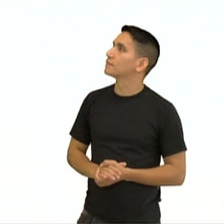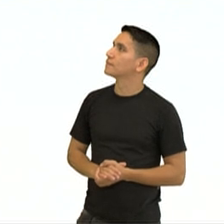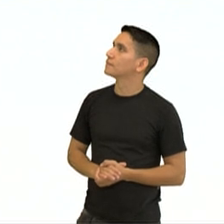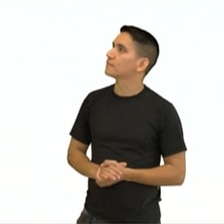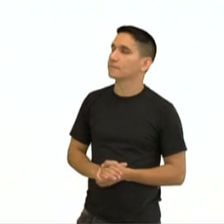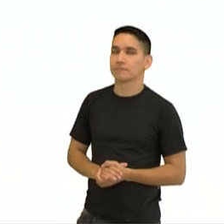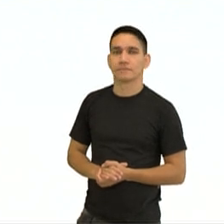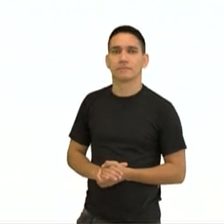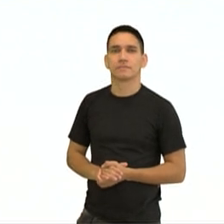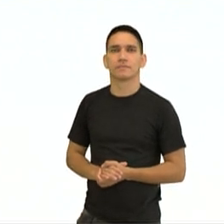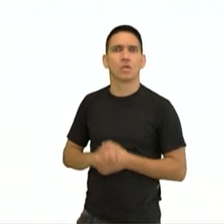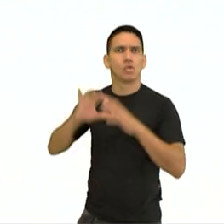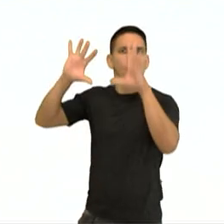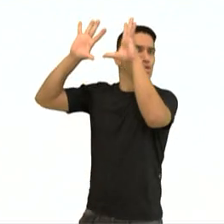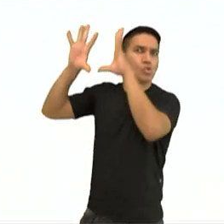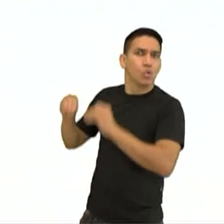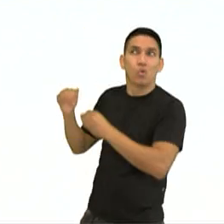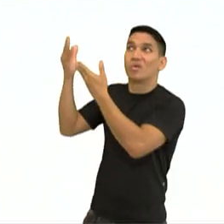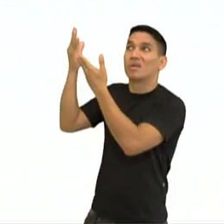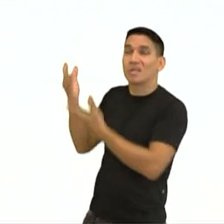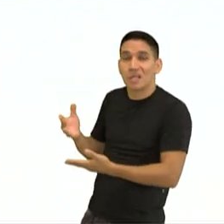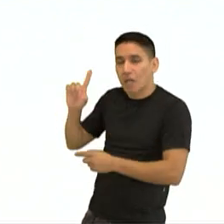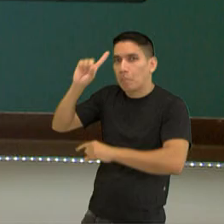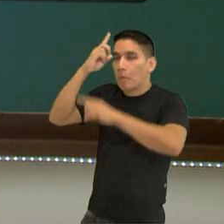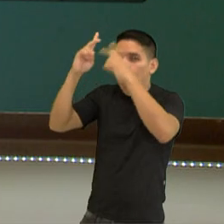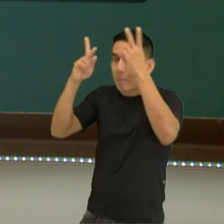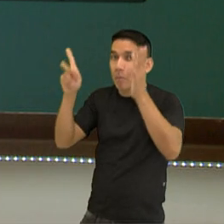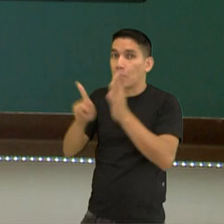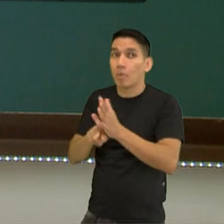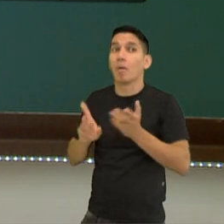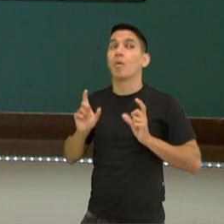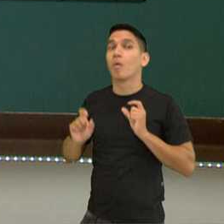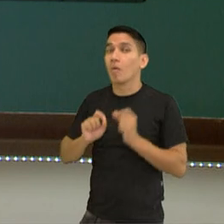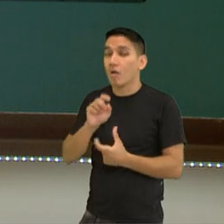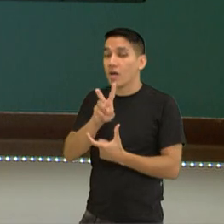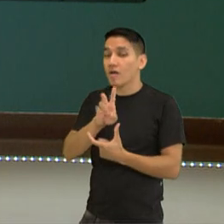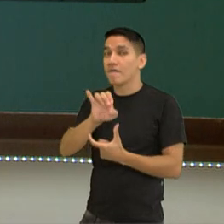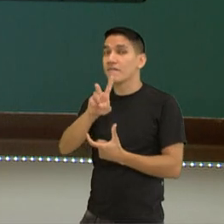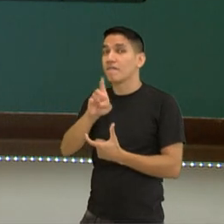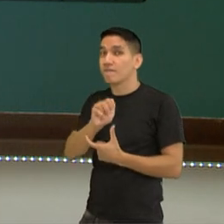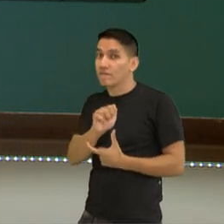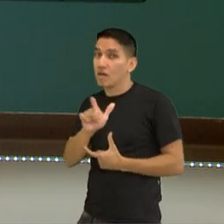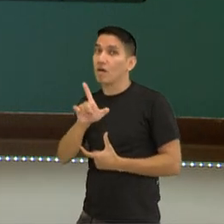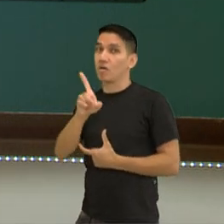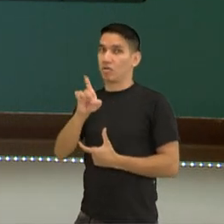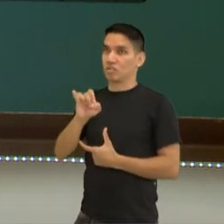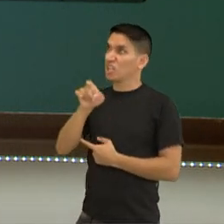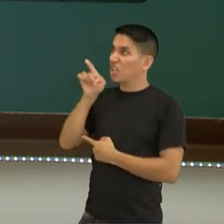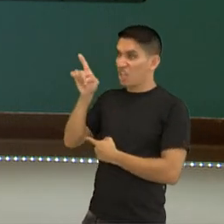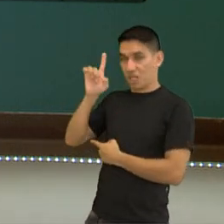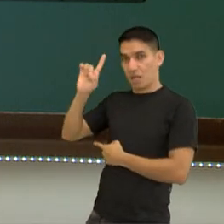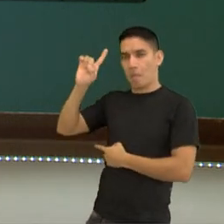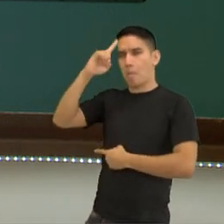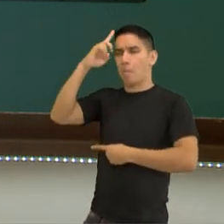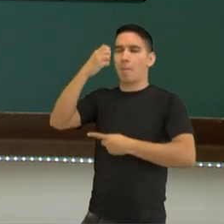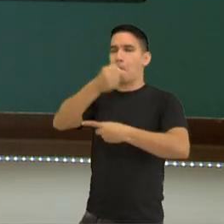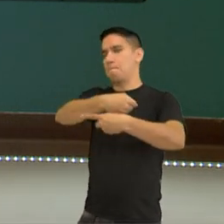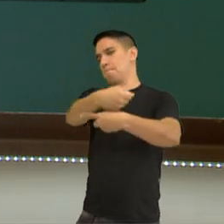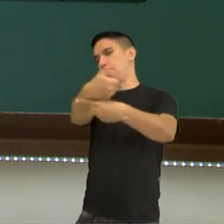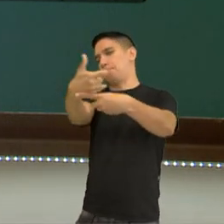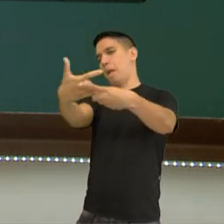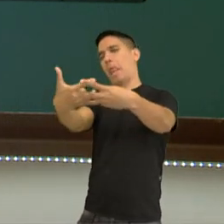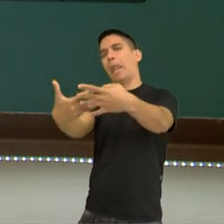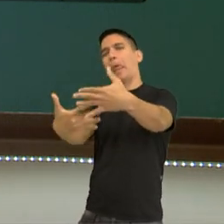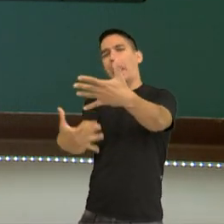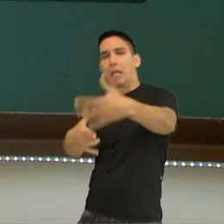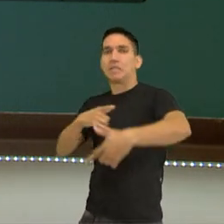óperas e 23 sinfonias. Olha, a gente está falando, Alan Monteverde, que está fazendo algumas óperazinhas. Esse cara que fez foi ópera. E